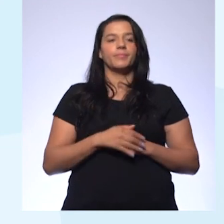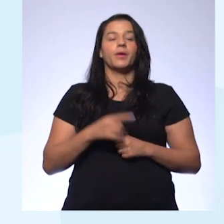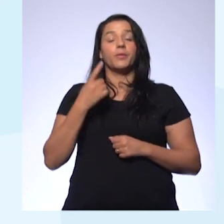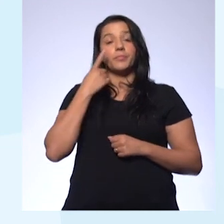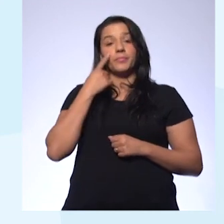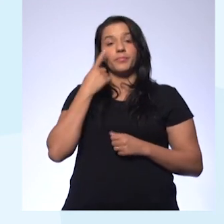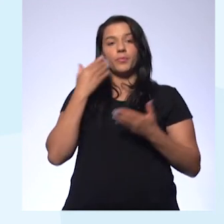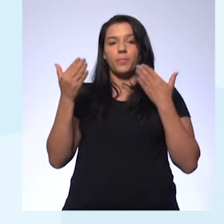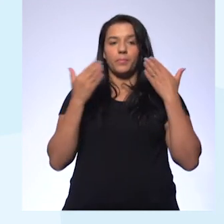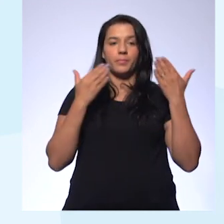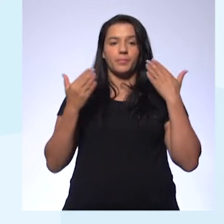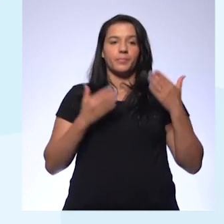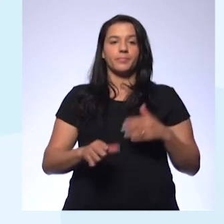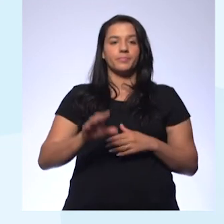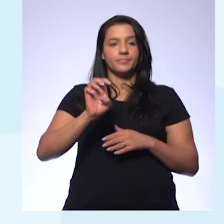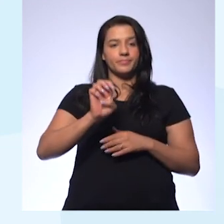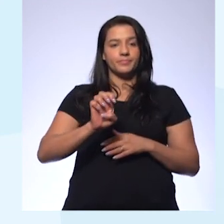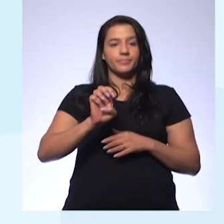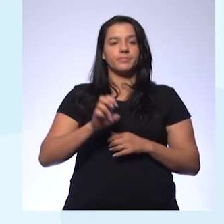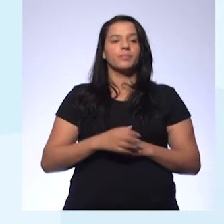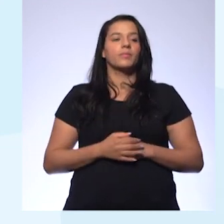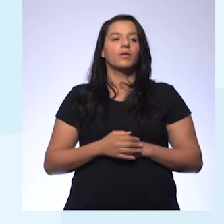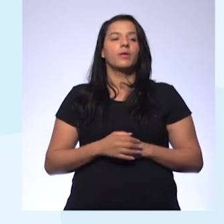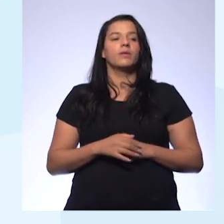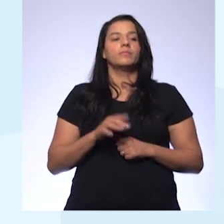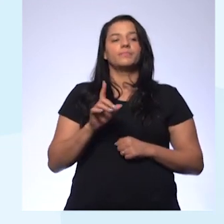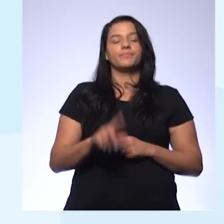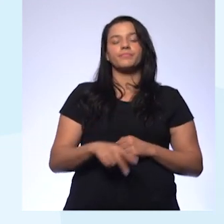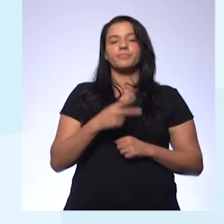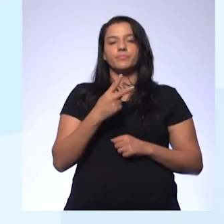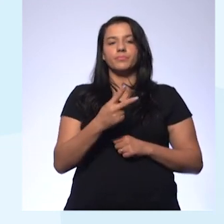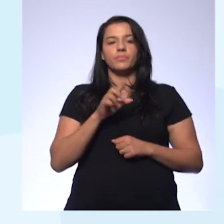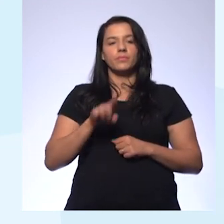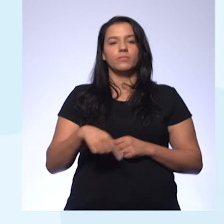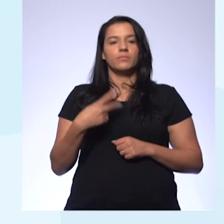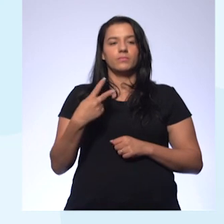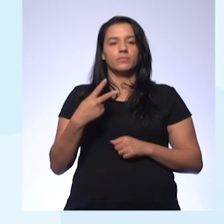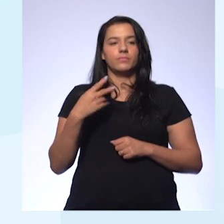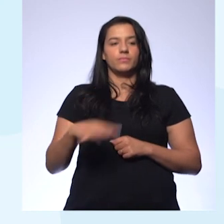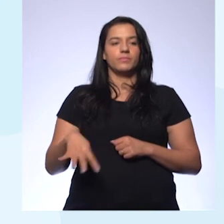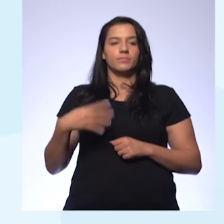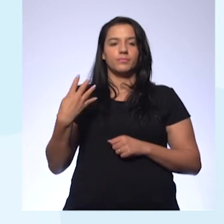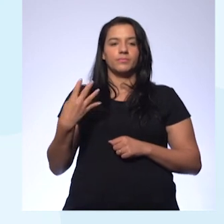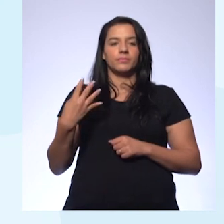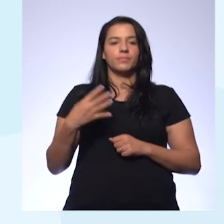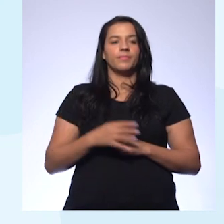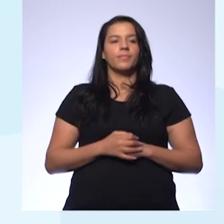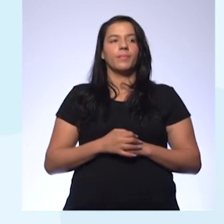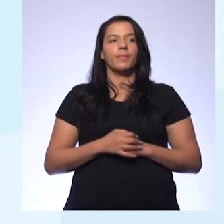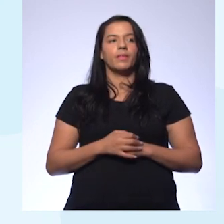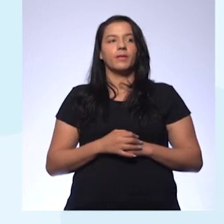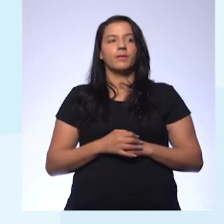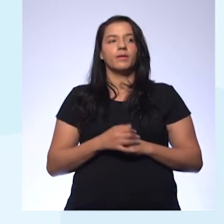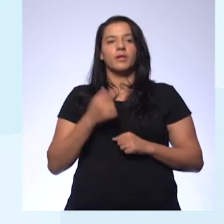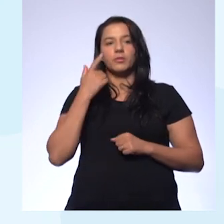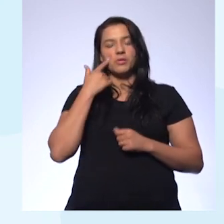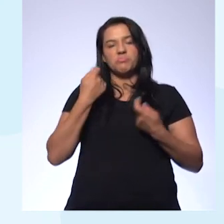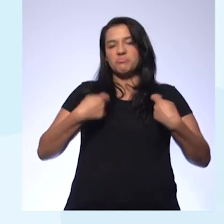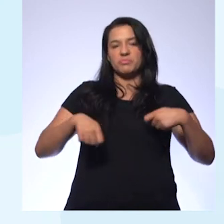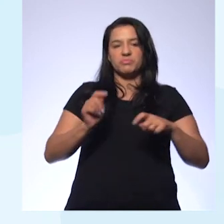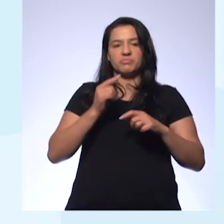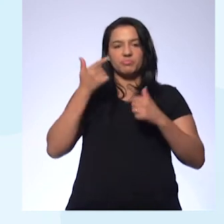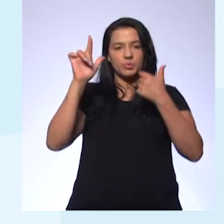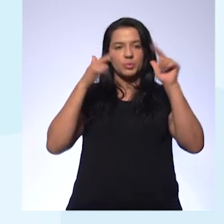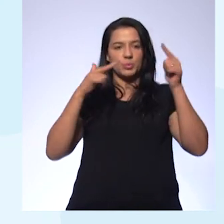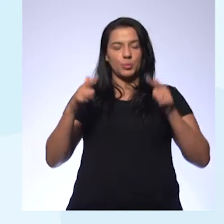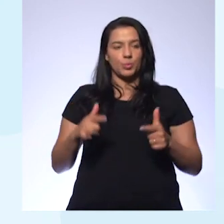E. Na hora que eu olho o E, ele fala que tem o 2,2,4-trimetil. Eu nem precisava ter analisado os anteriores. quando